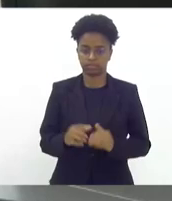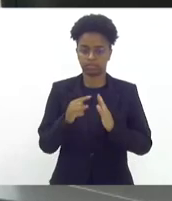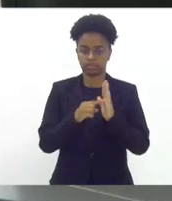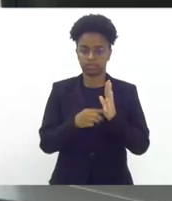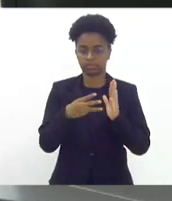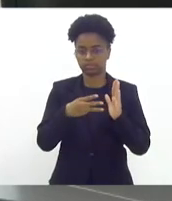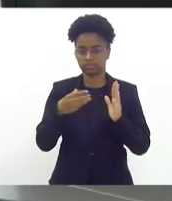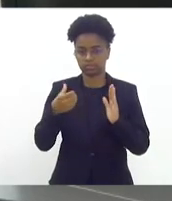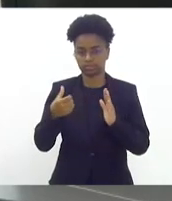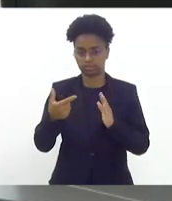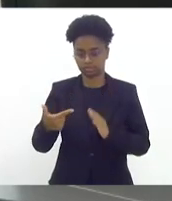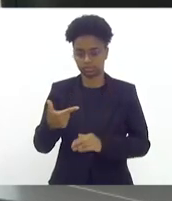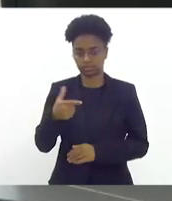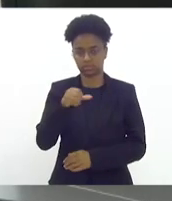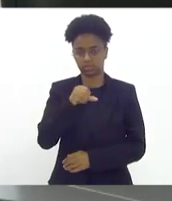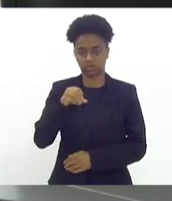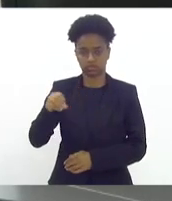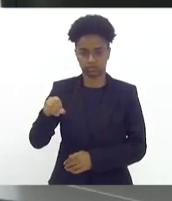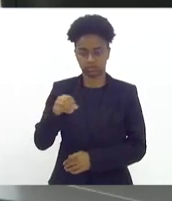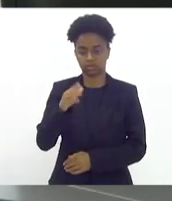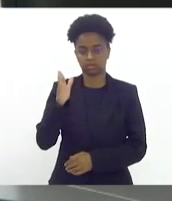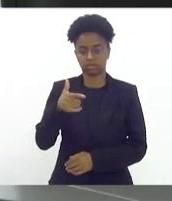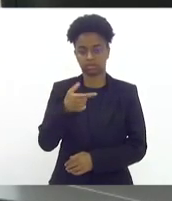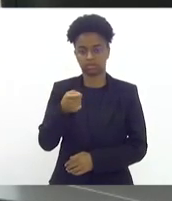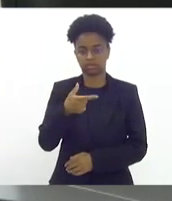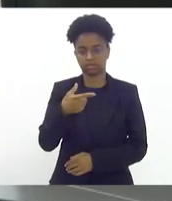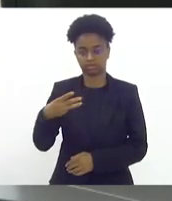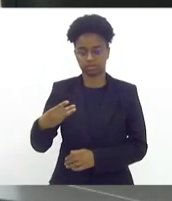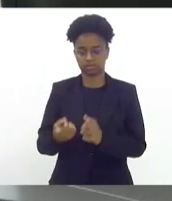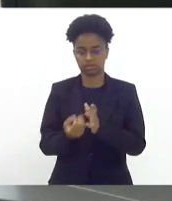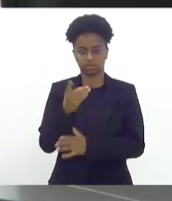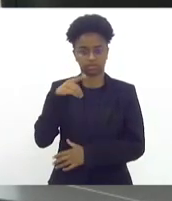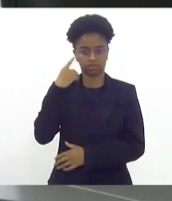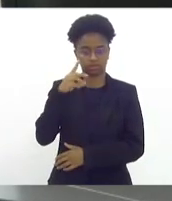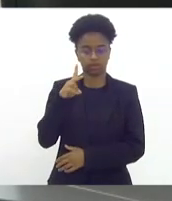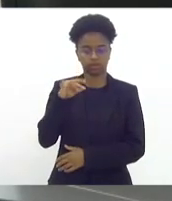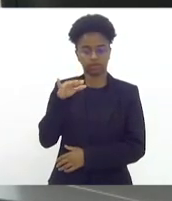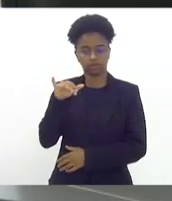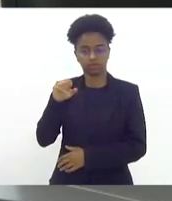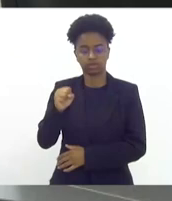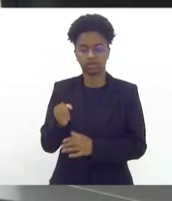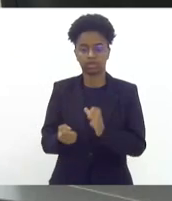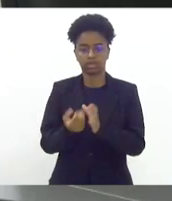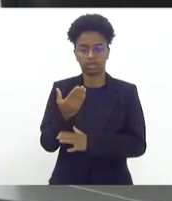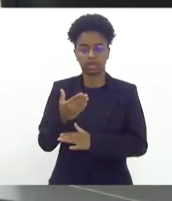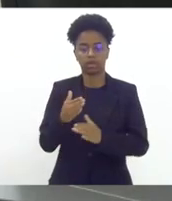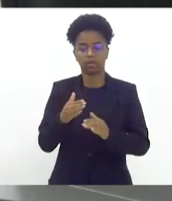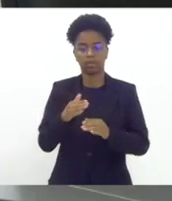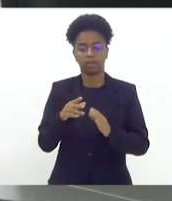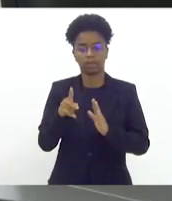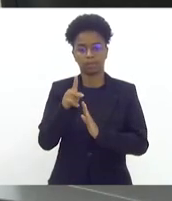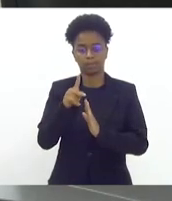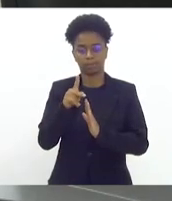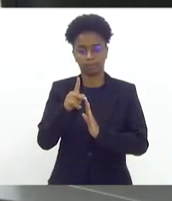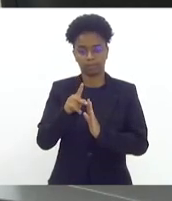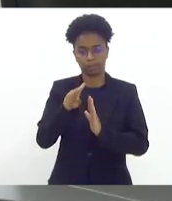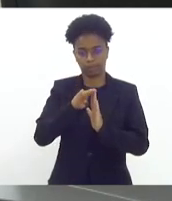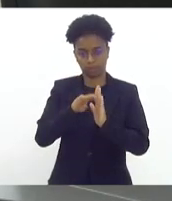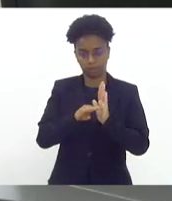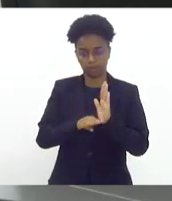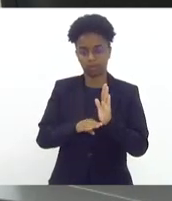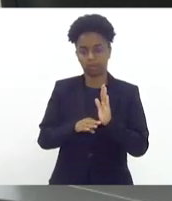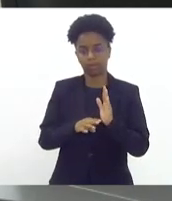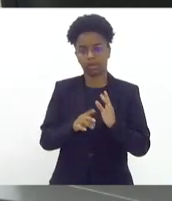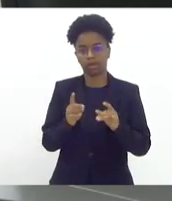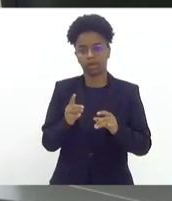da pauta, o PL 900 de 23, de autoria do deputado Vinícius Cozzolino, que institui o programa de apadrinhamento de espaços públicos. Parecer do